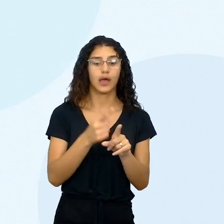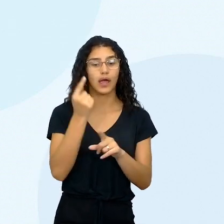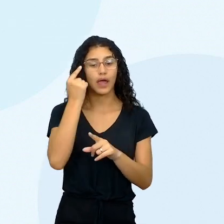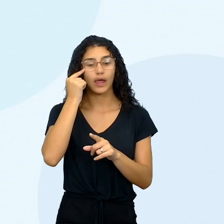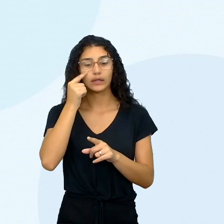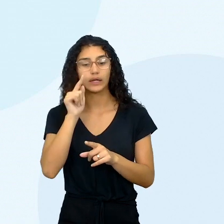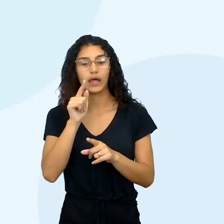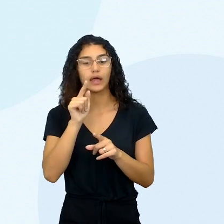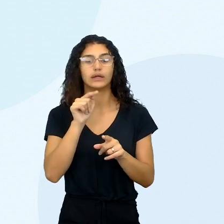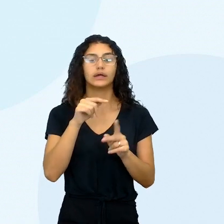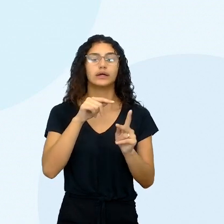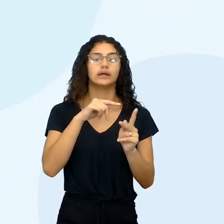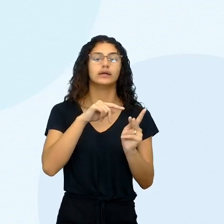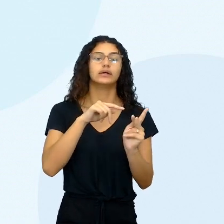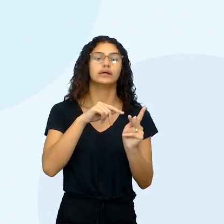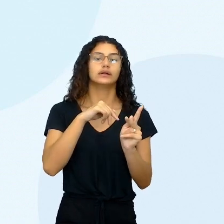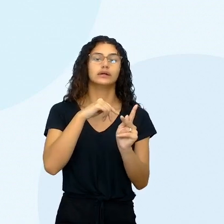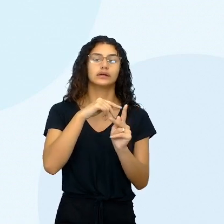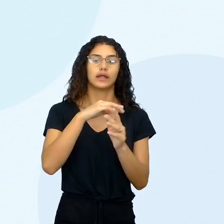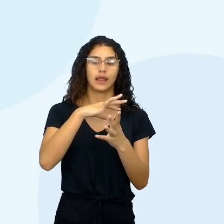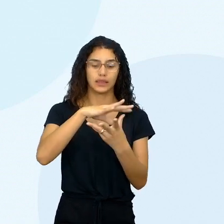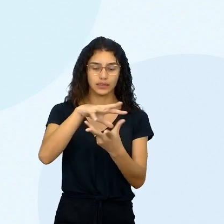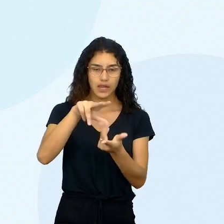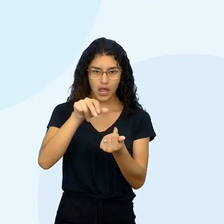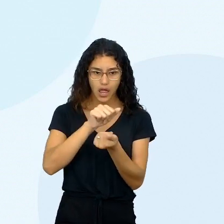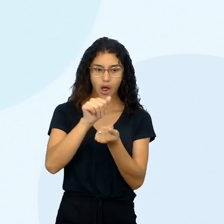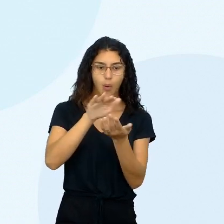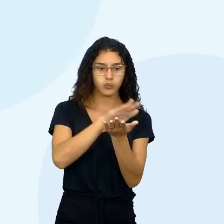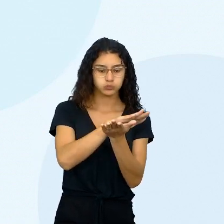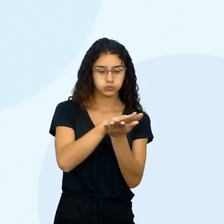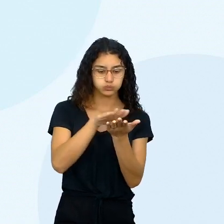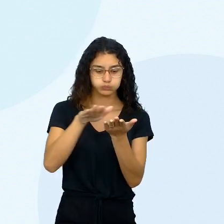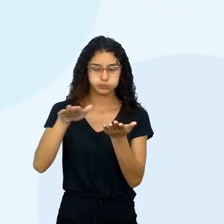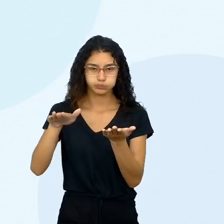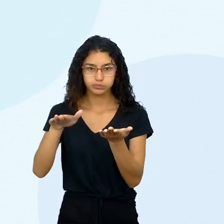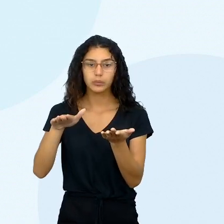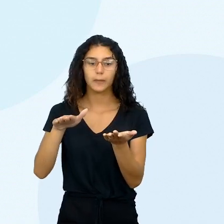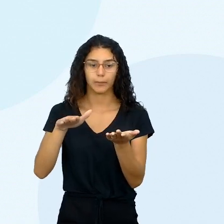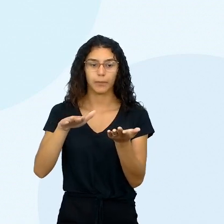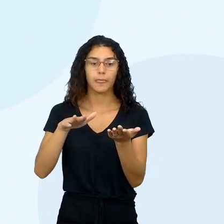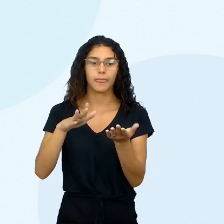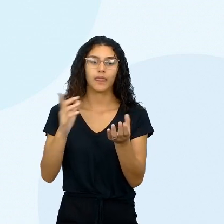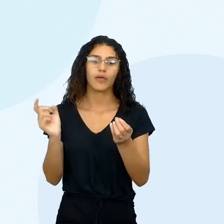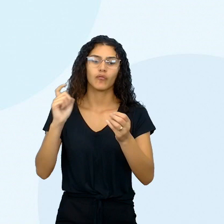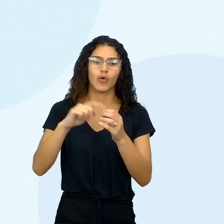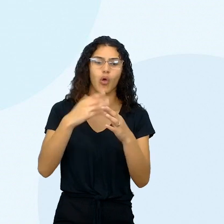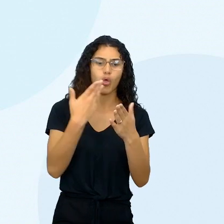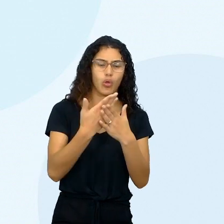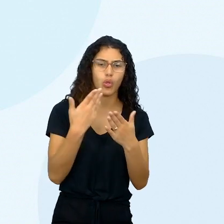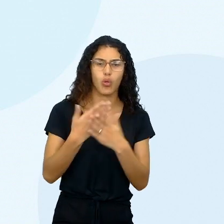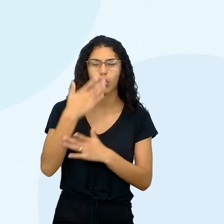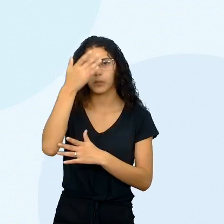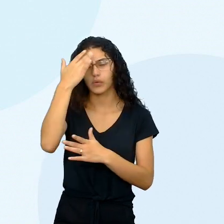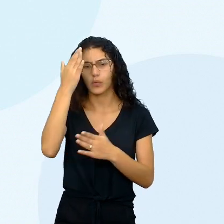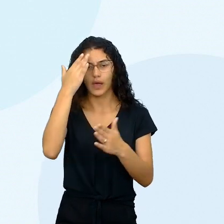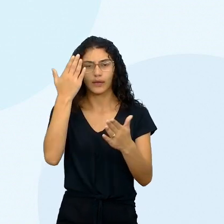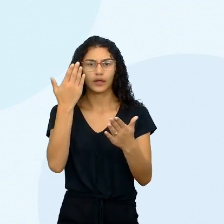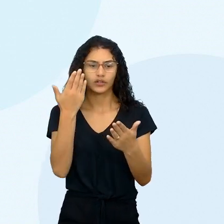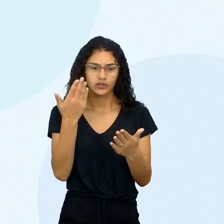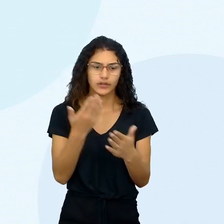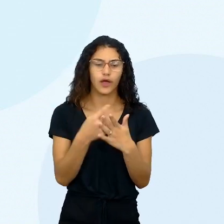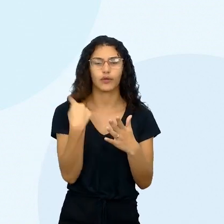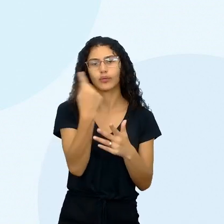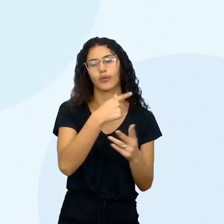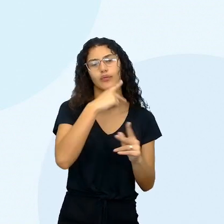Terra plana. Eu acho isso extremamente curioso, né, essa volta de grandes grupos de pessoas acreditarem que o